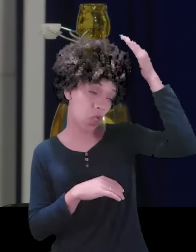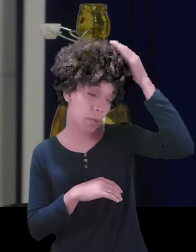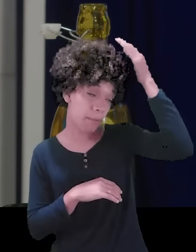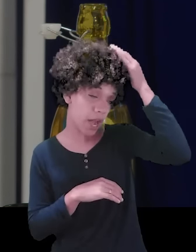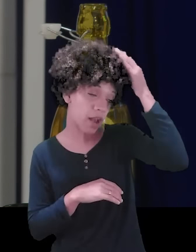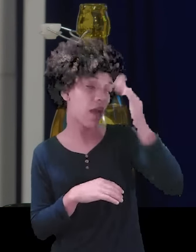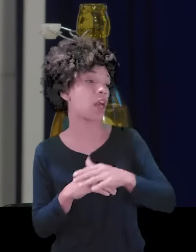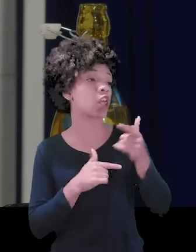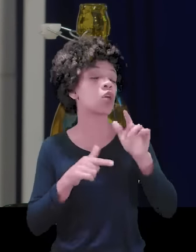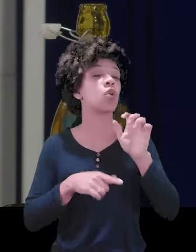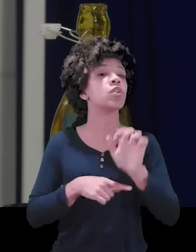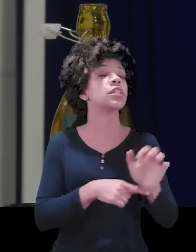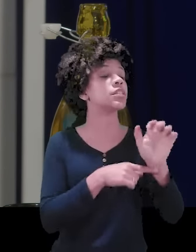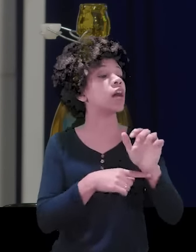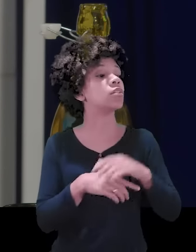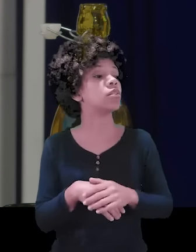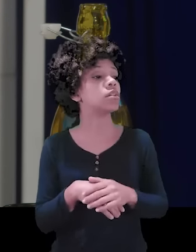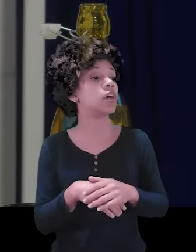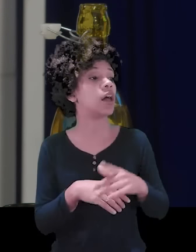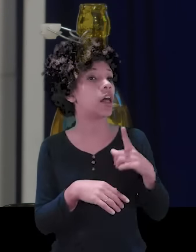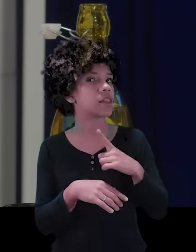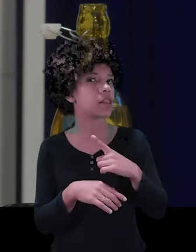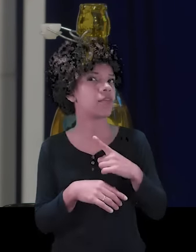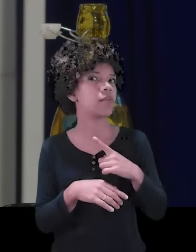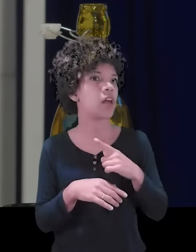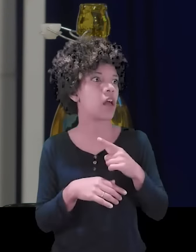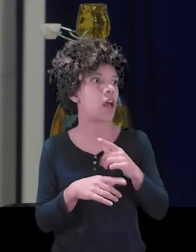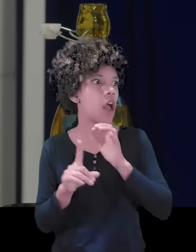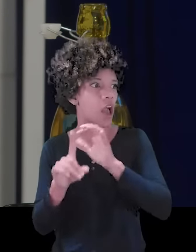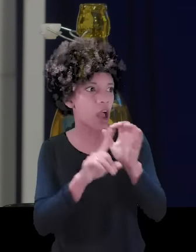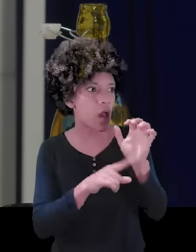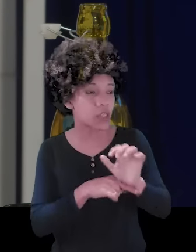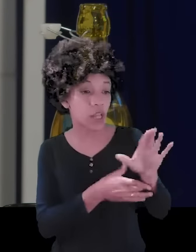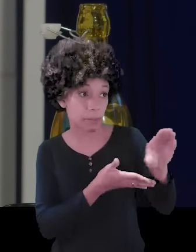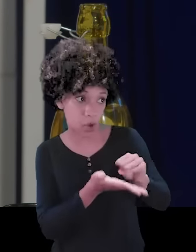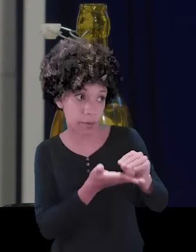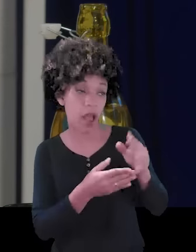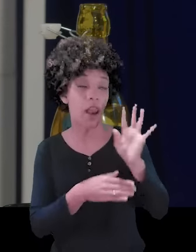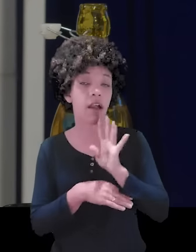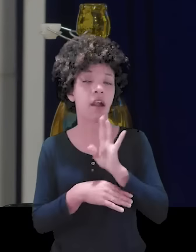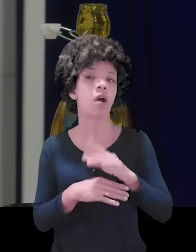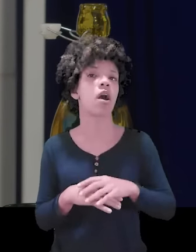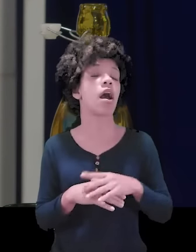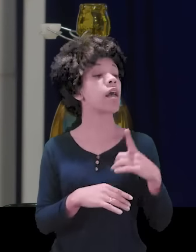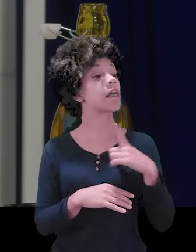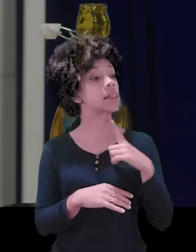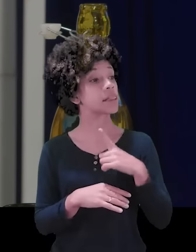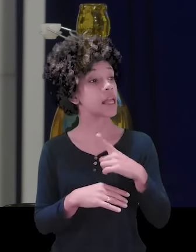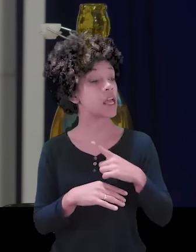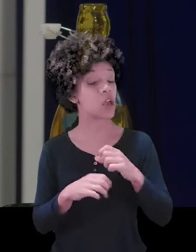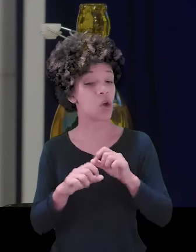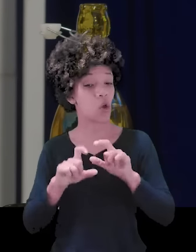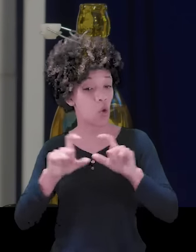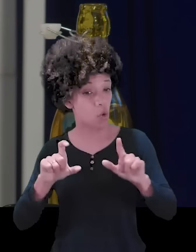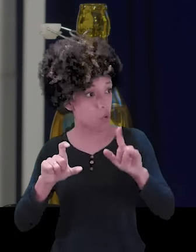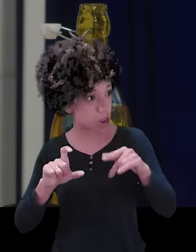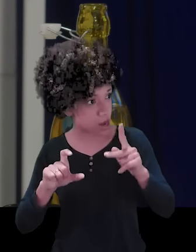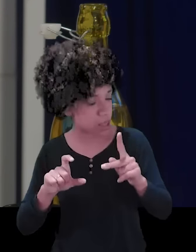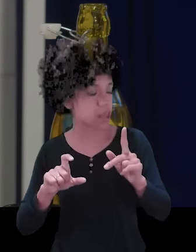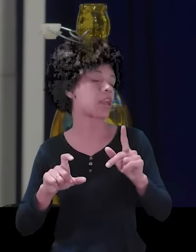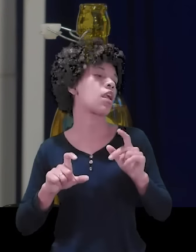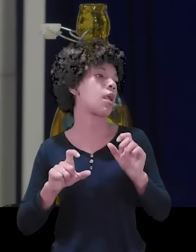nos outros estados e aí ficou incentivo para os outros estados copiar hein isso que é legal a gente tem um link